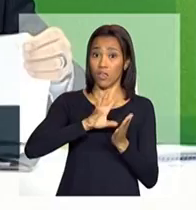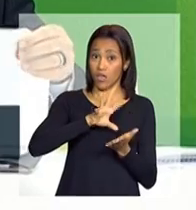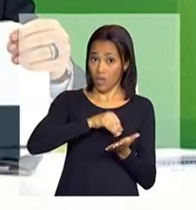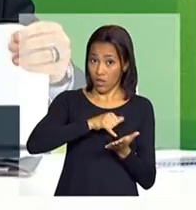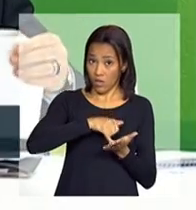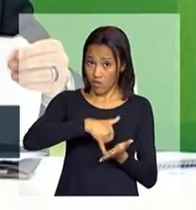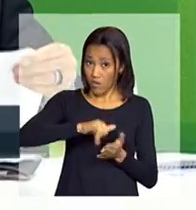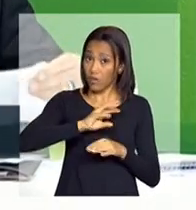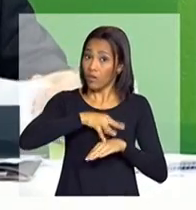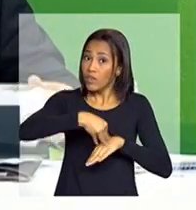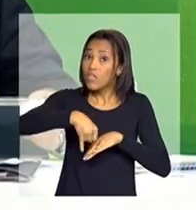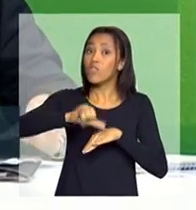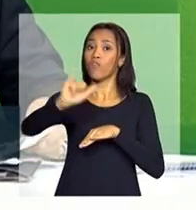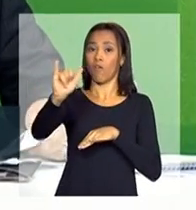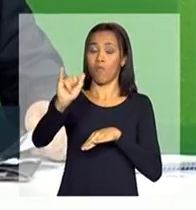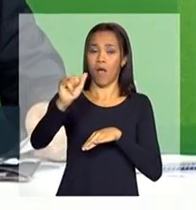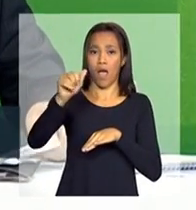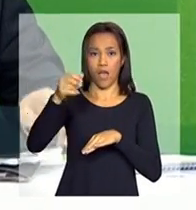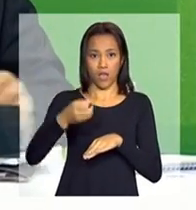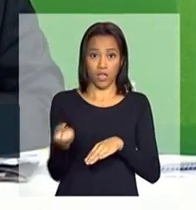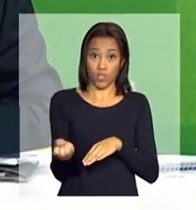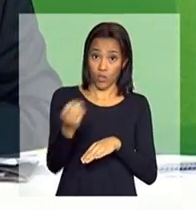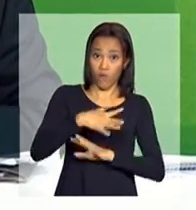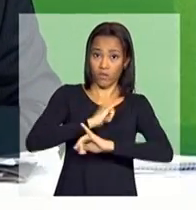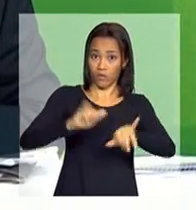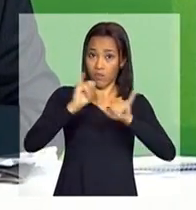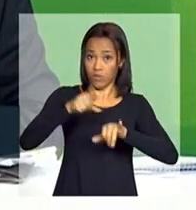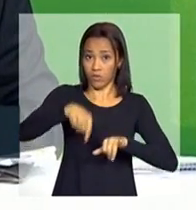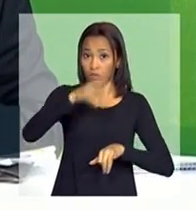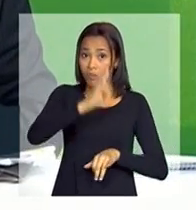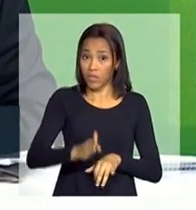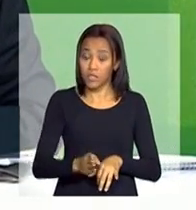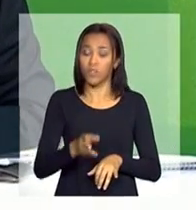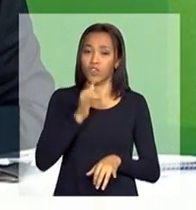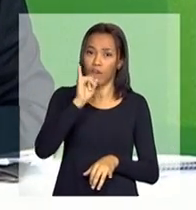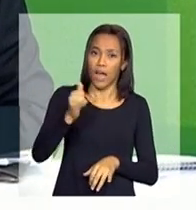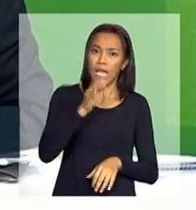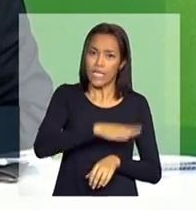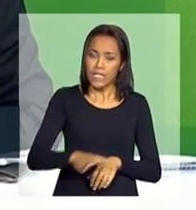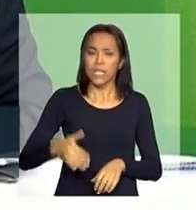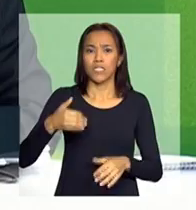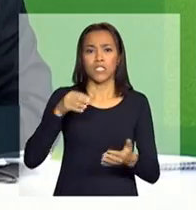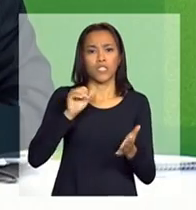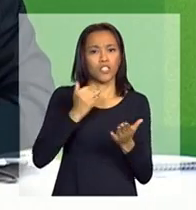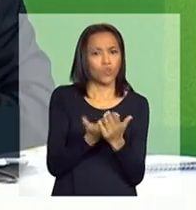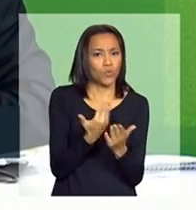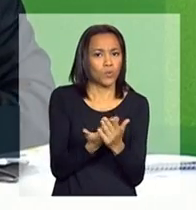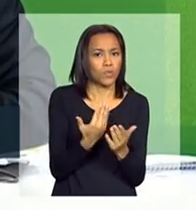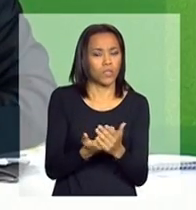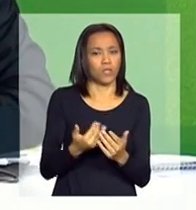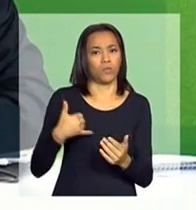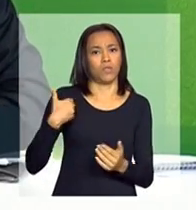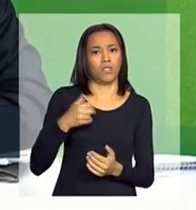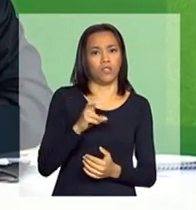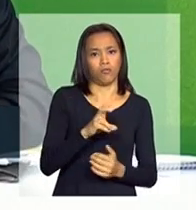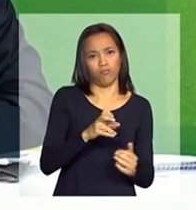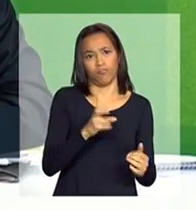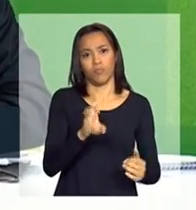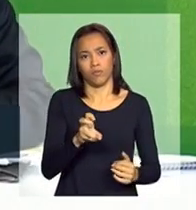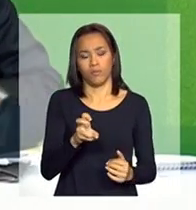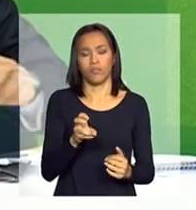dados atualizados censitários das Crianças matriculadas com 5 anos na escola e